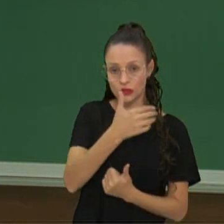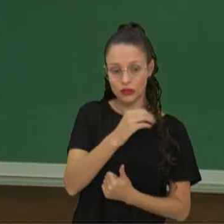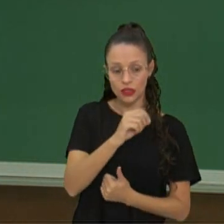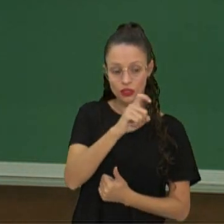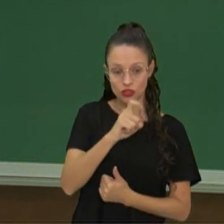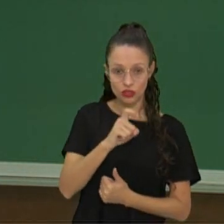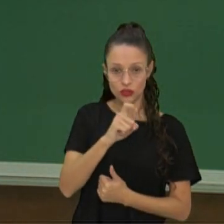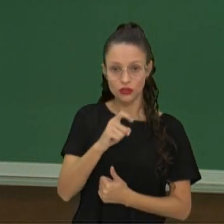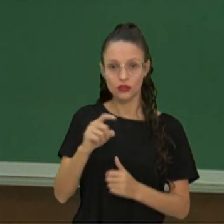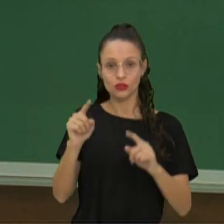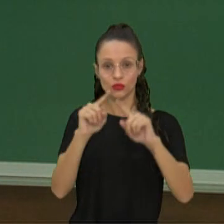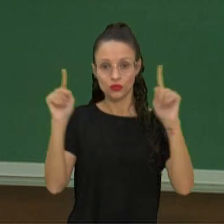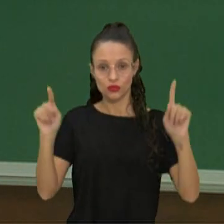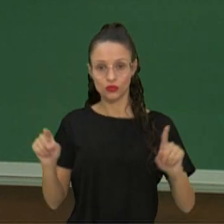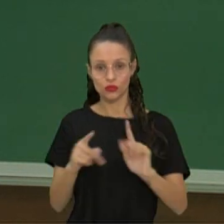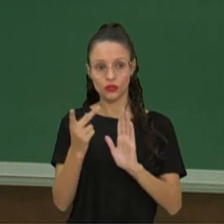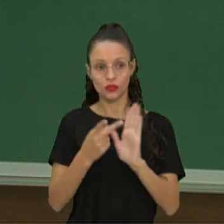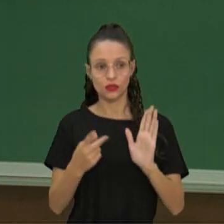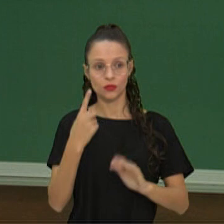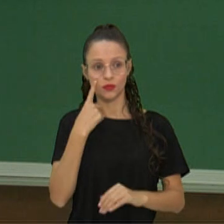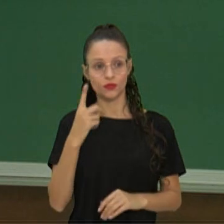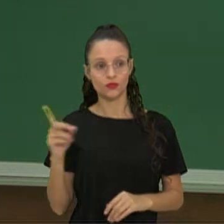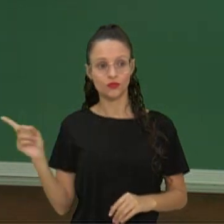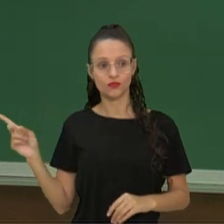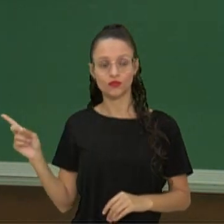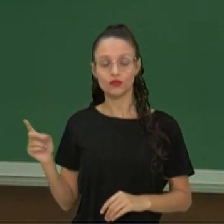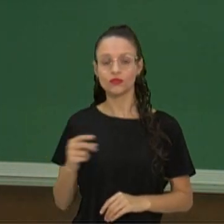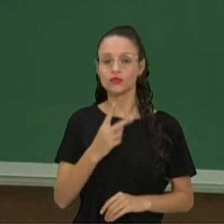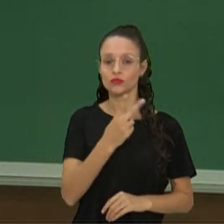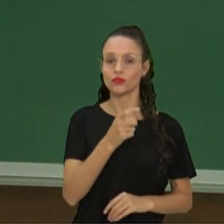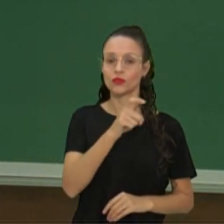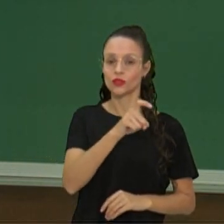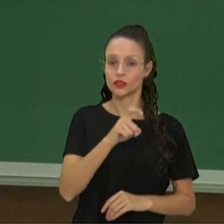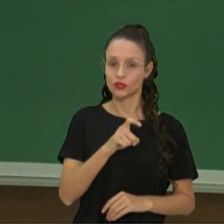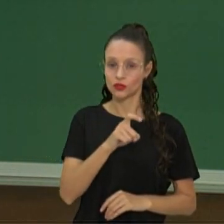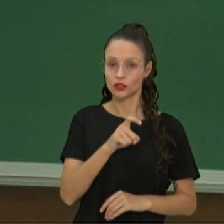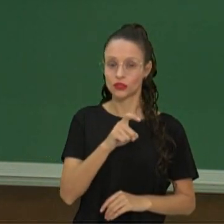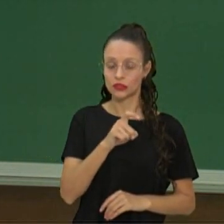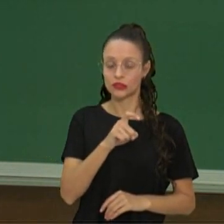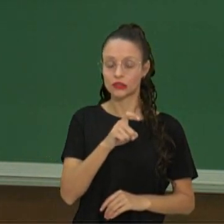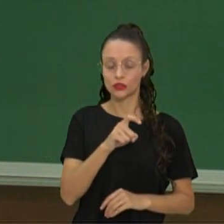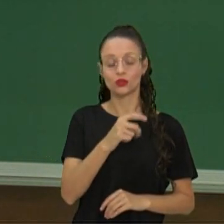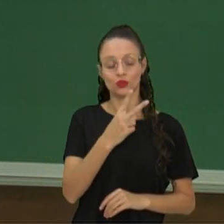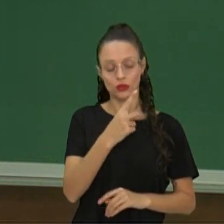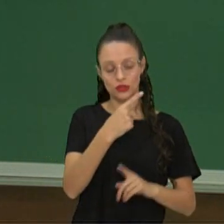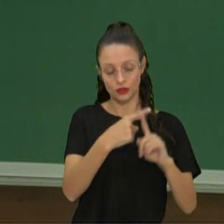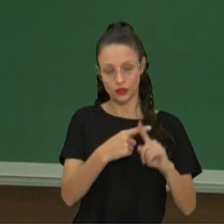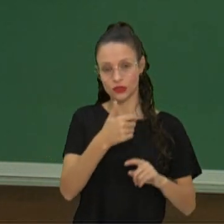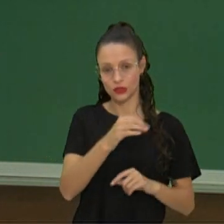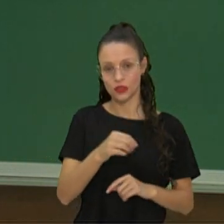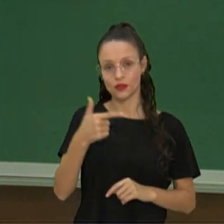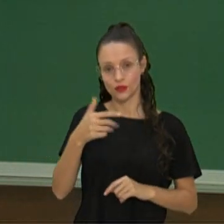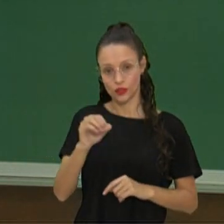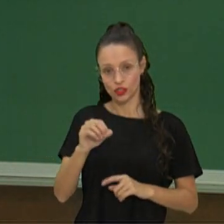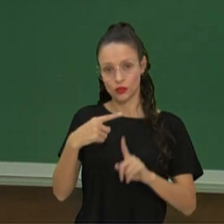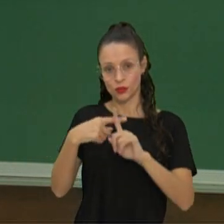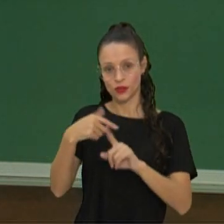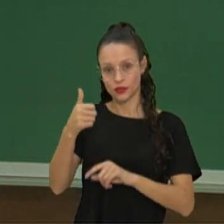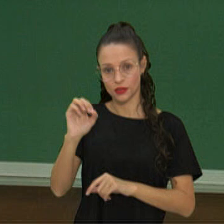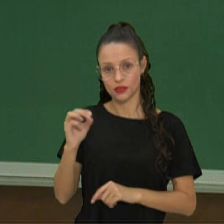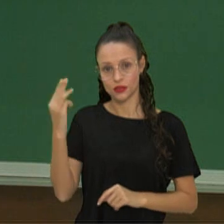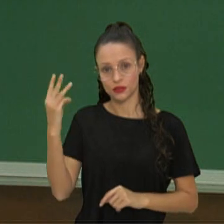desenho, você ia ter o quê? Vamos voltar lá para o desenho, ó. 2 vezes 10, 20. E 20 mais 10,